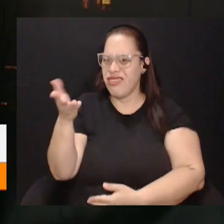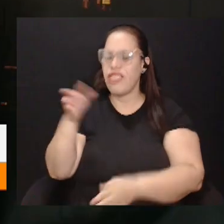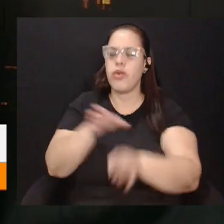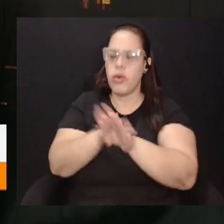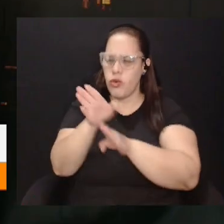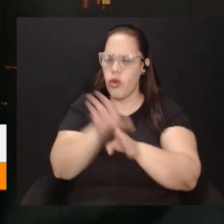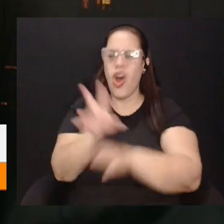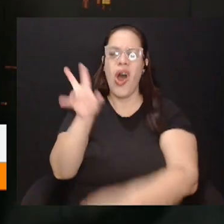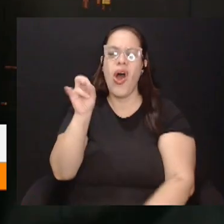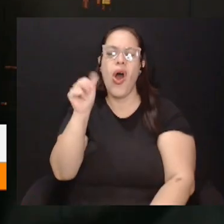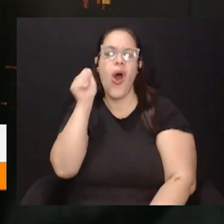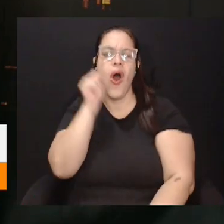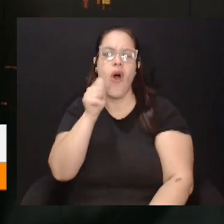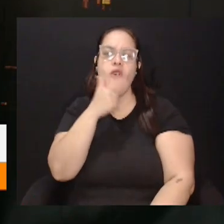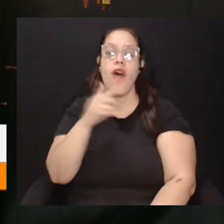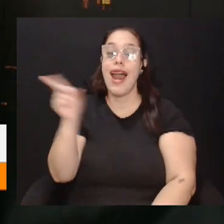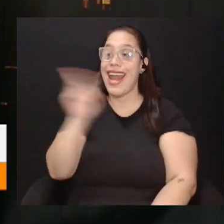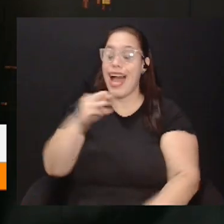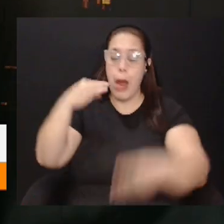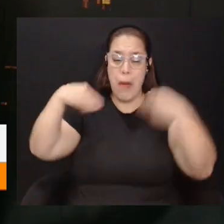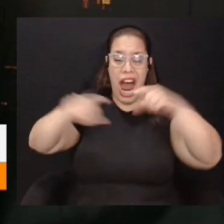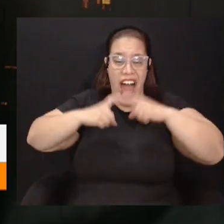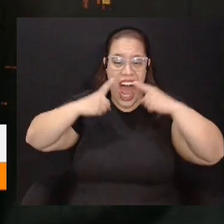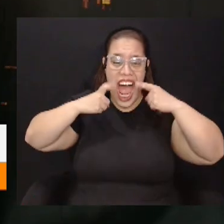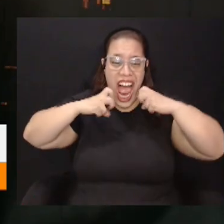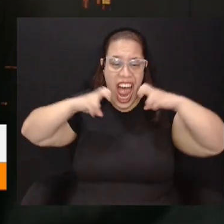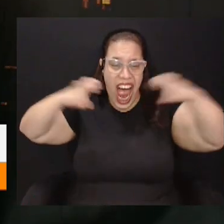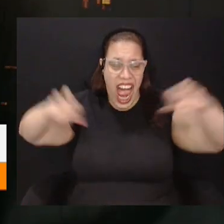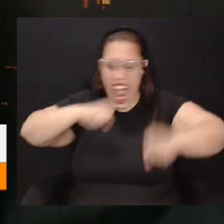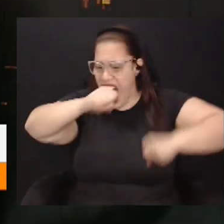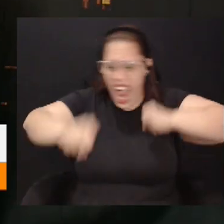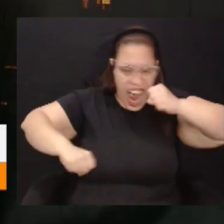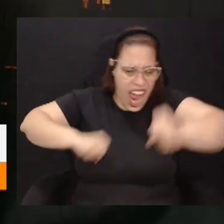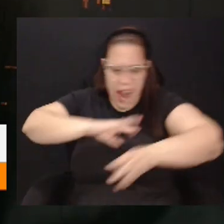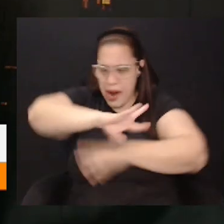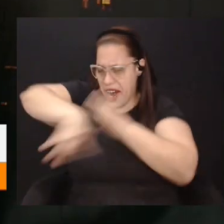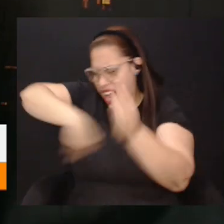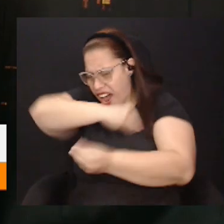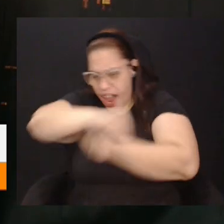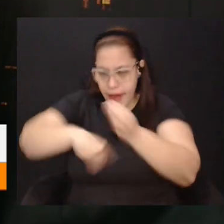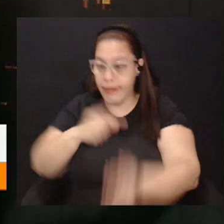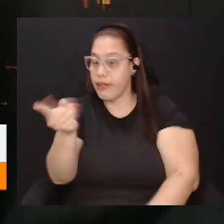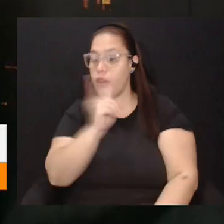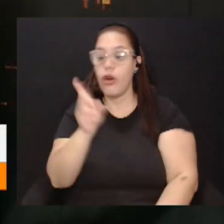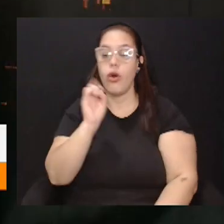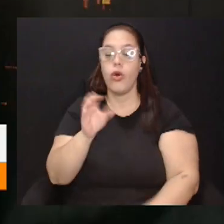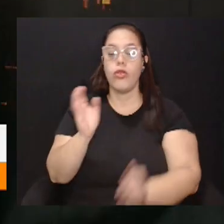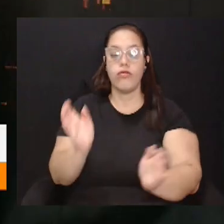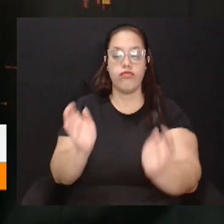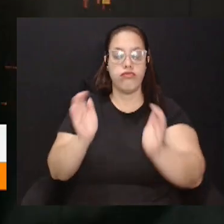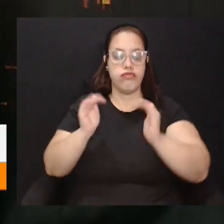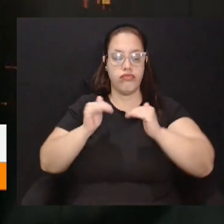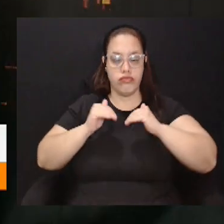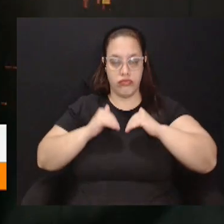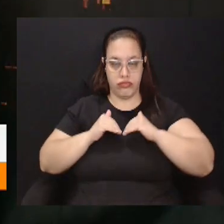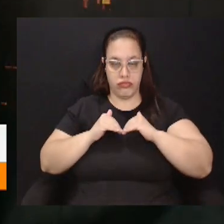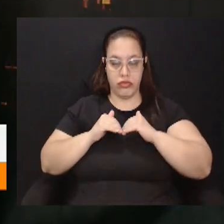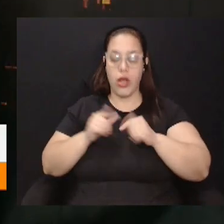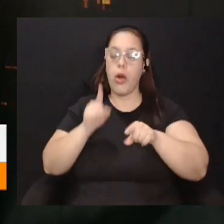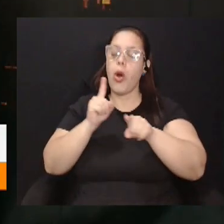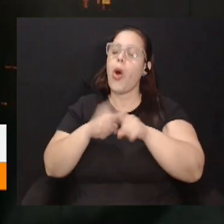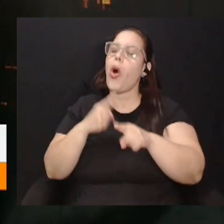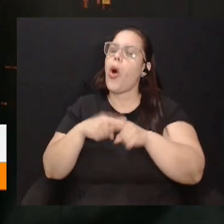né? Nada de música alta, correria, bagunça, apenas um recolhimento. Agora eu pergunto para o nosso professor, olhando para